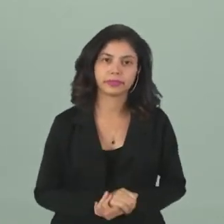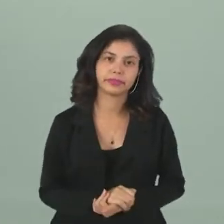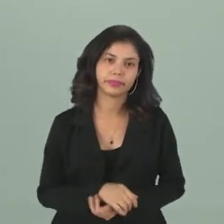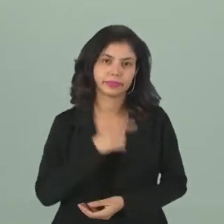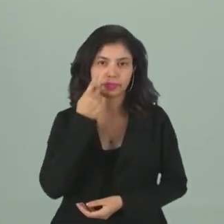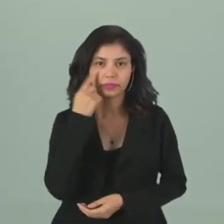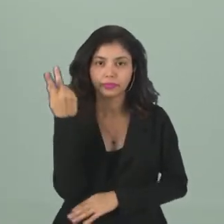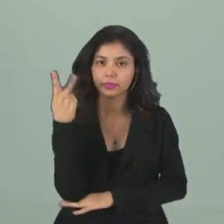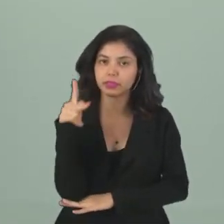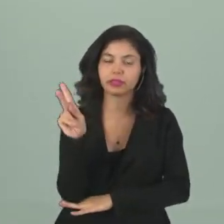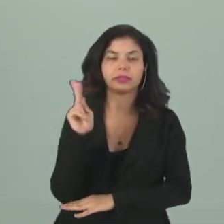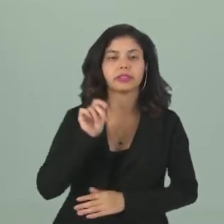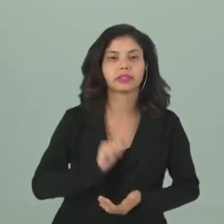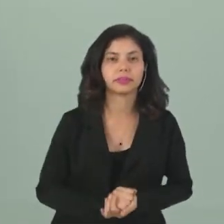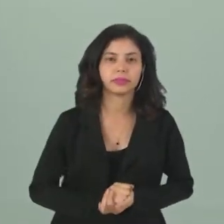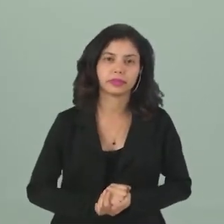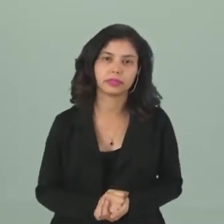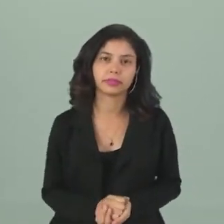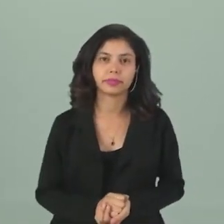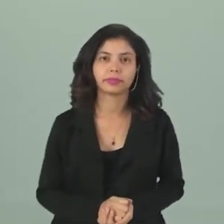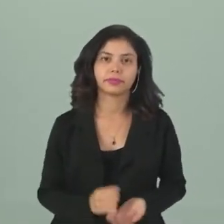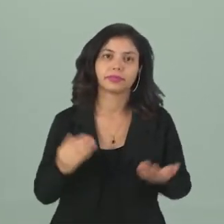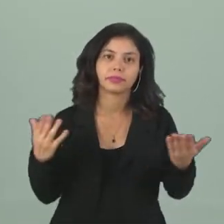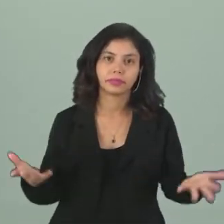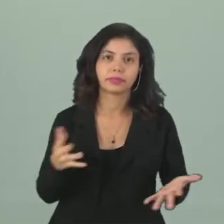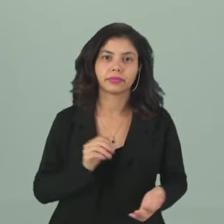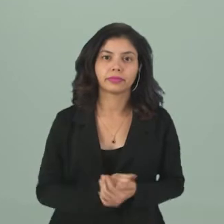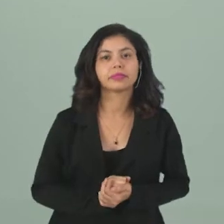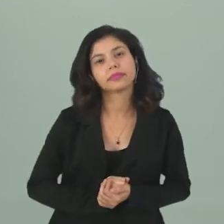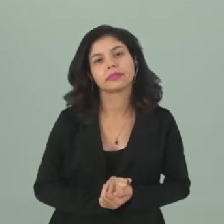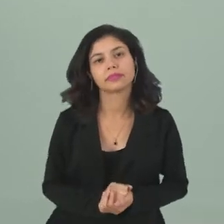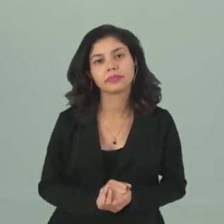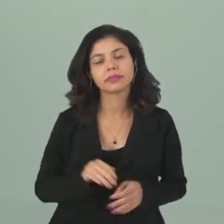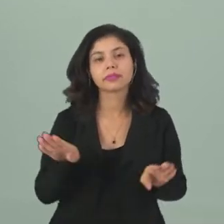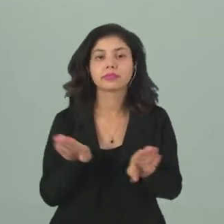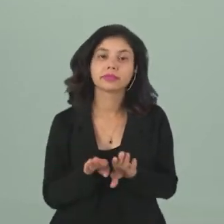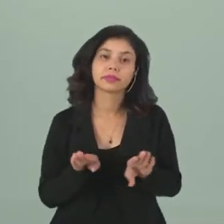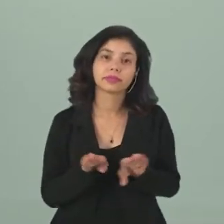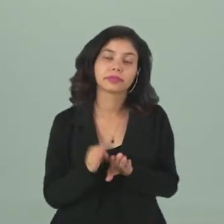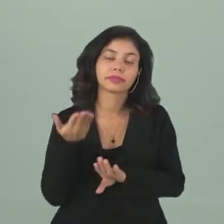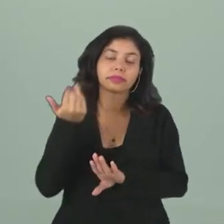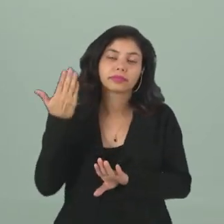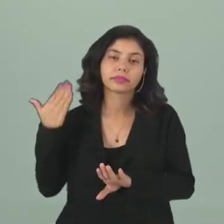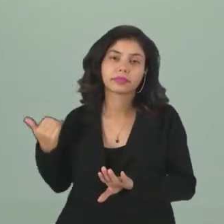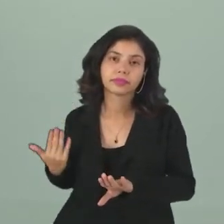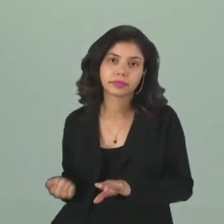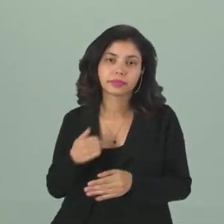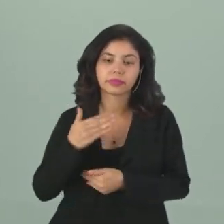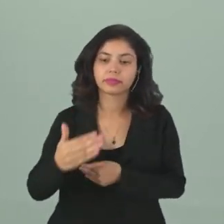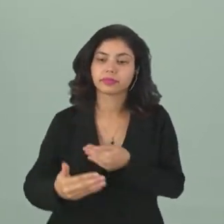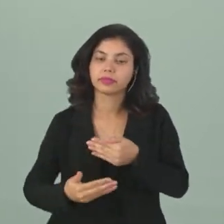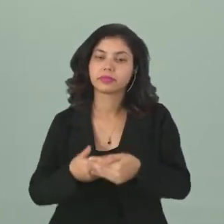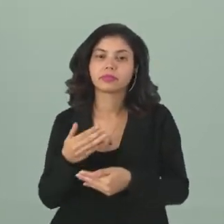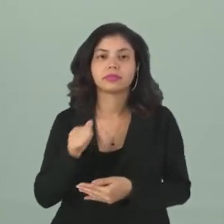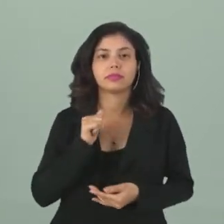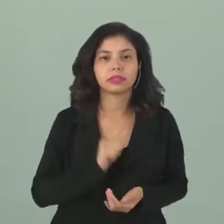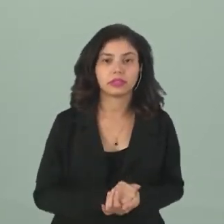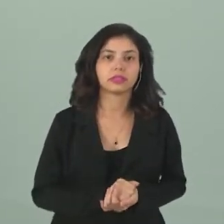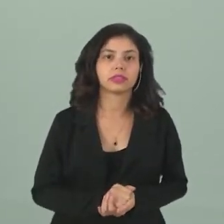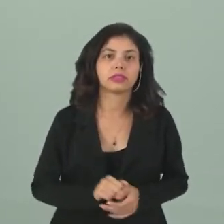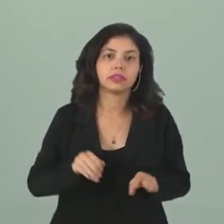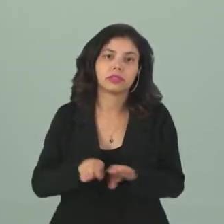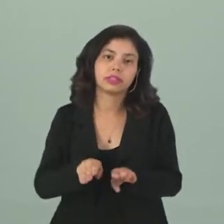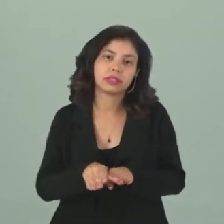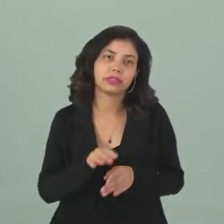no período da Idade Antiga e da Antiguidade, passava por um processo religioso onde a